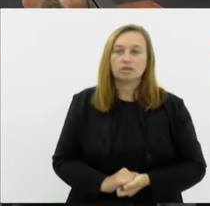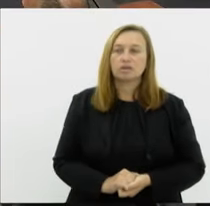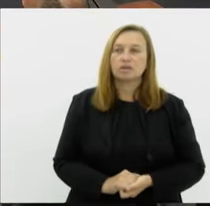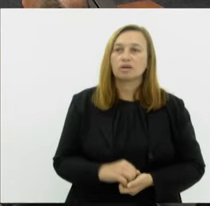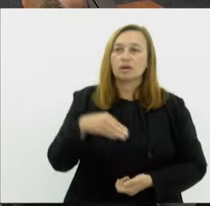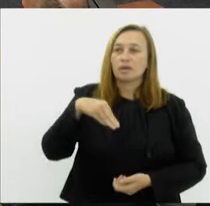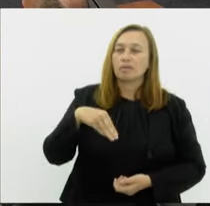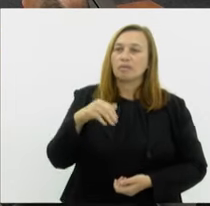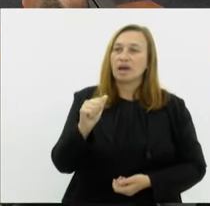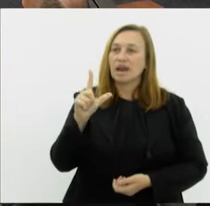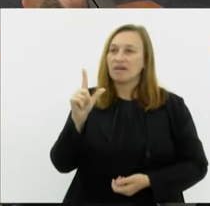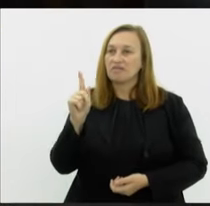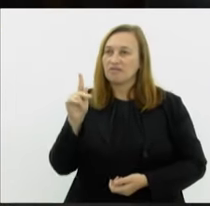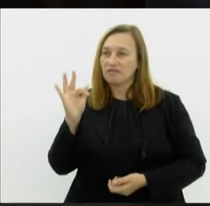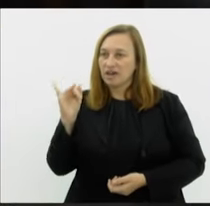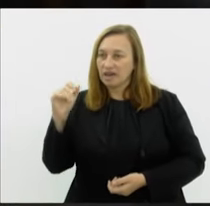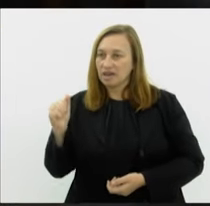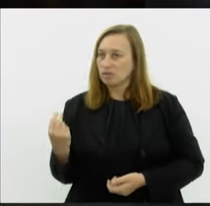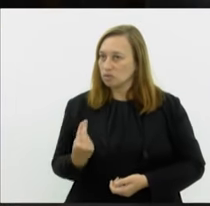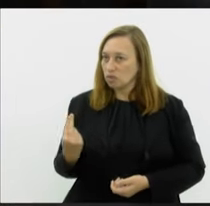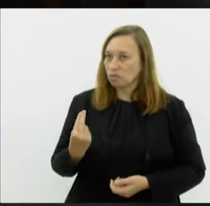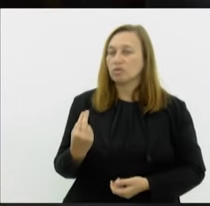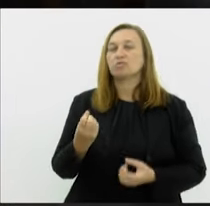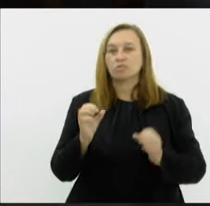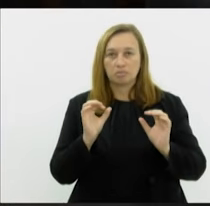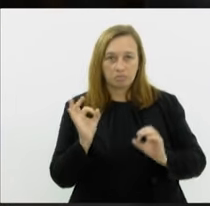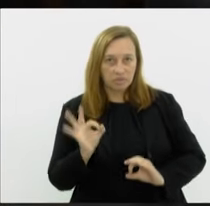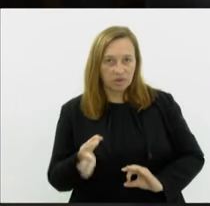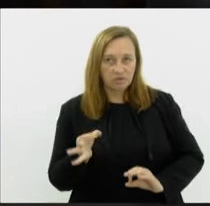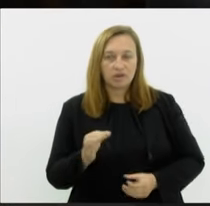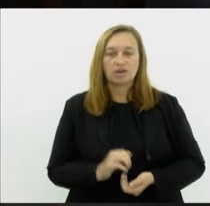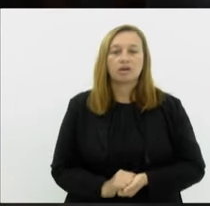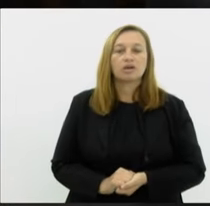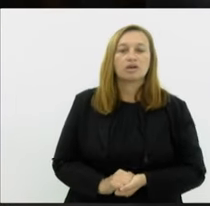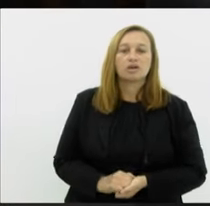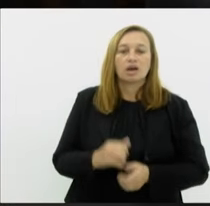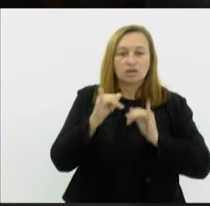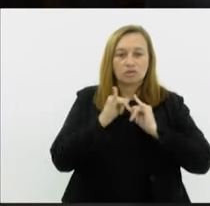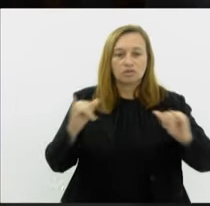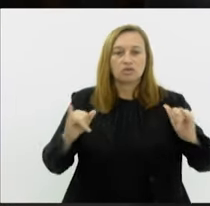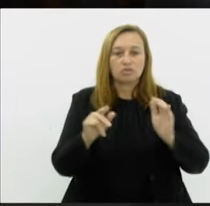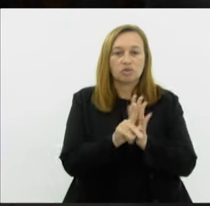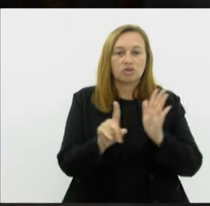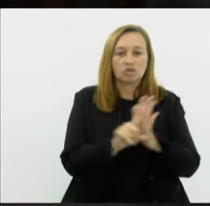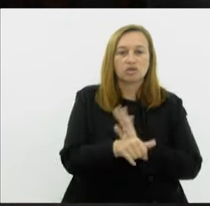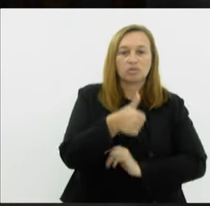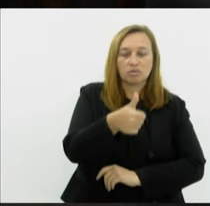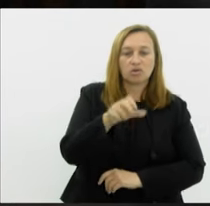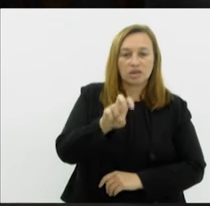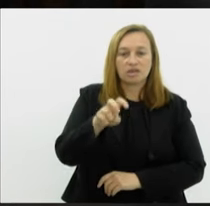Malafaia? É. Autoria? Qual autoria? Perfeito. Anuncio projeto de lei número